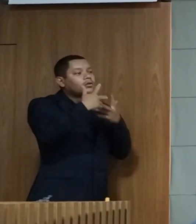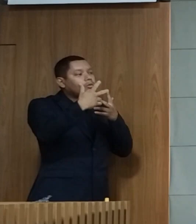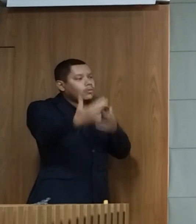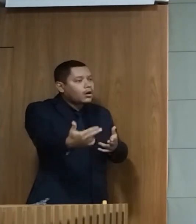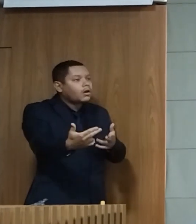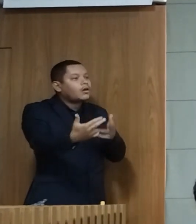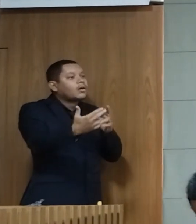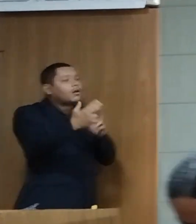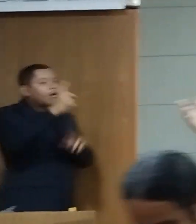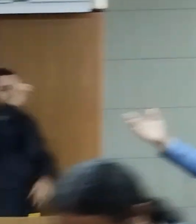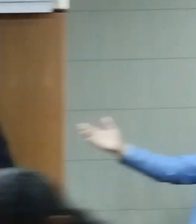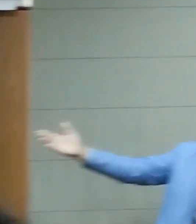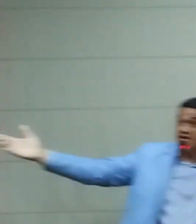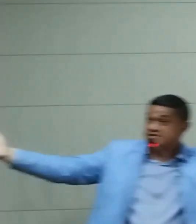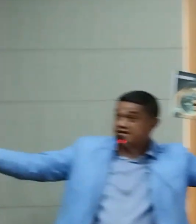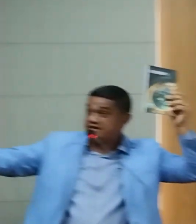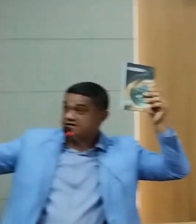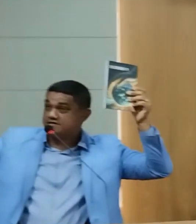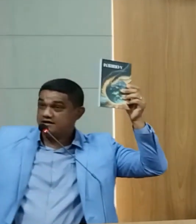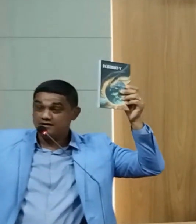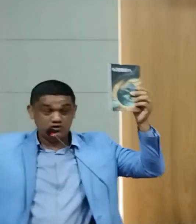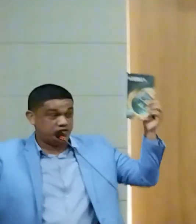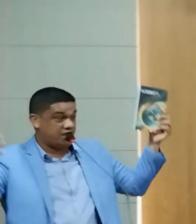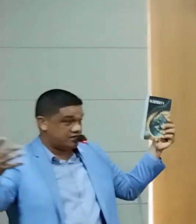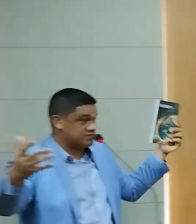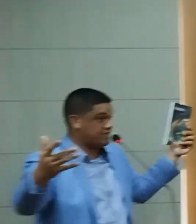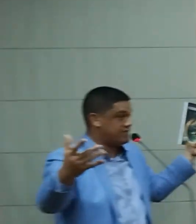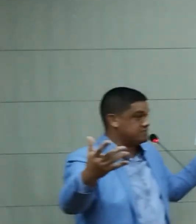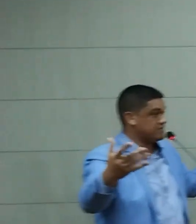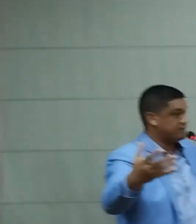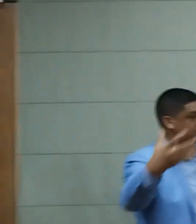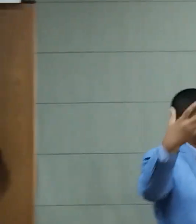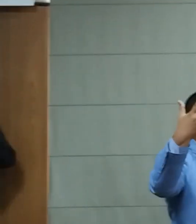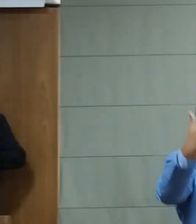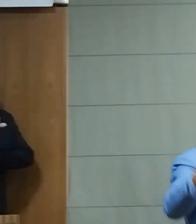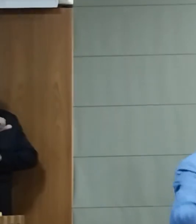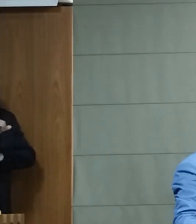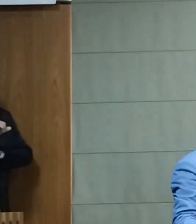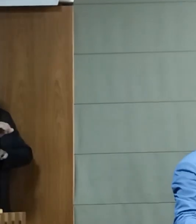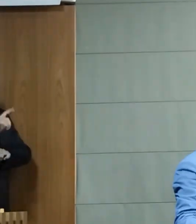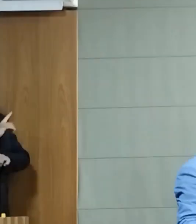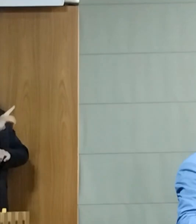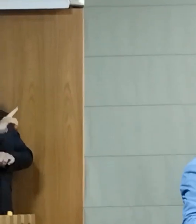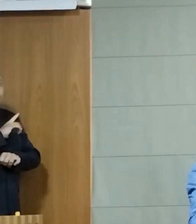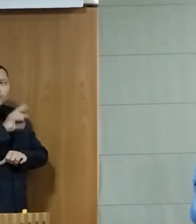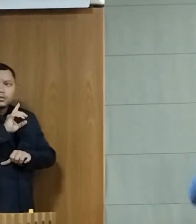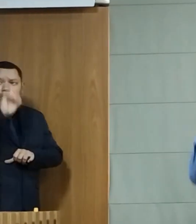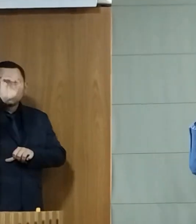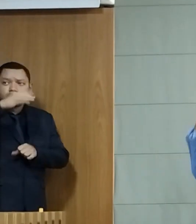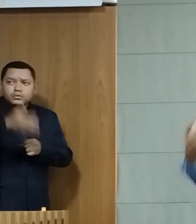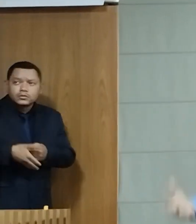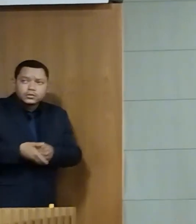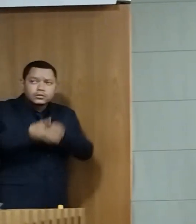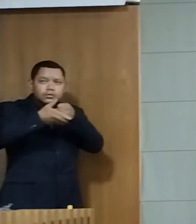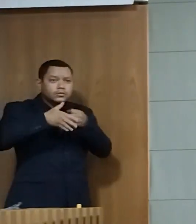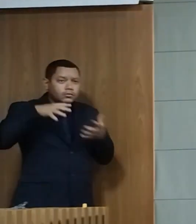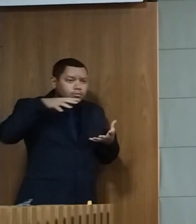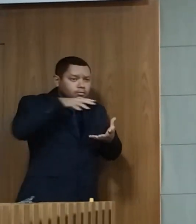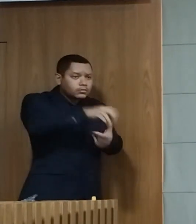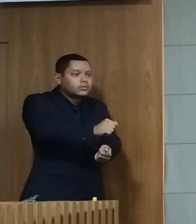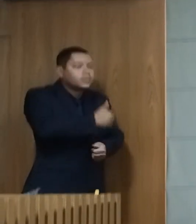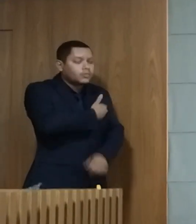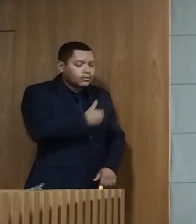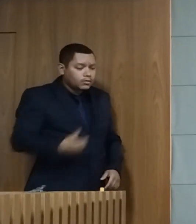imagem, só que agora com a ideia de transcendência. E o que é a transcendência? Deus sustenta o mundo, Deus governa o